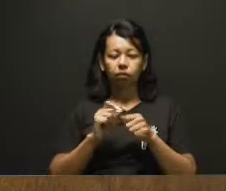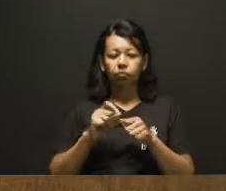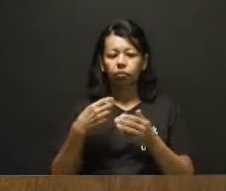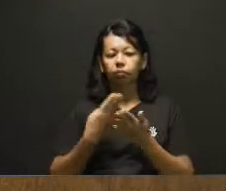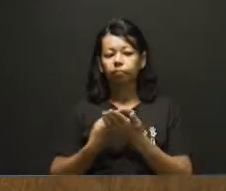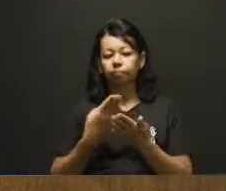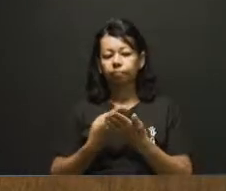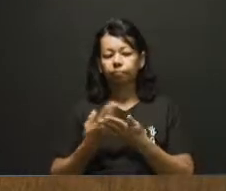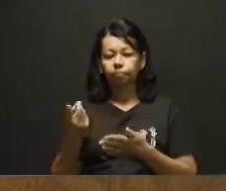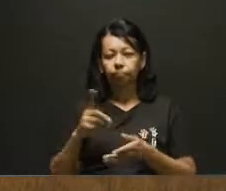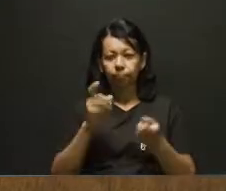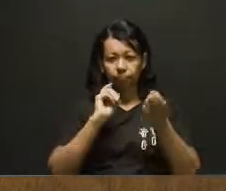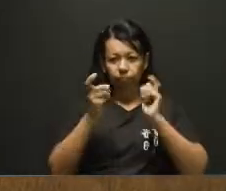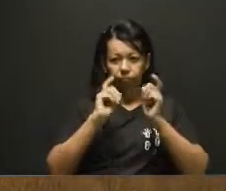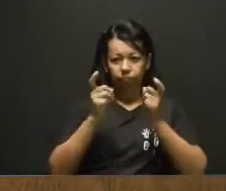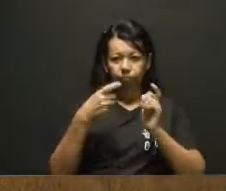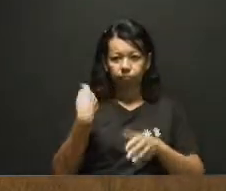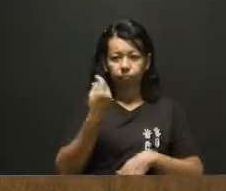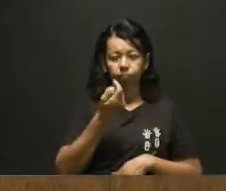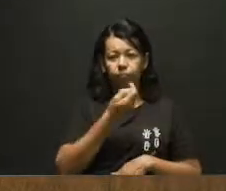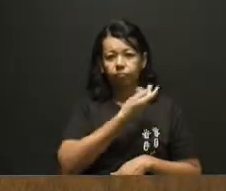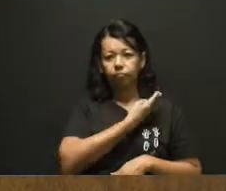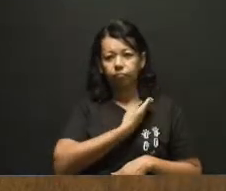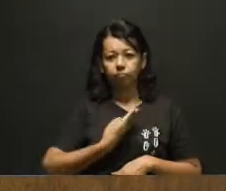desta audiência pública